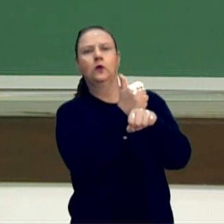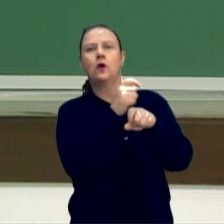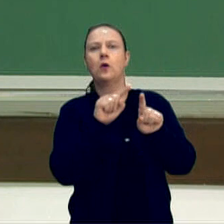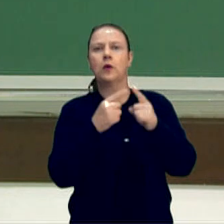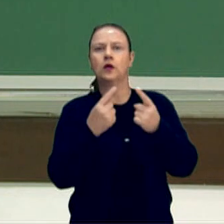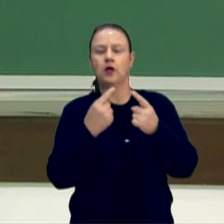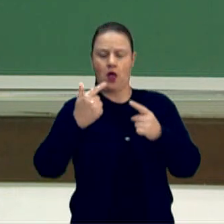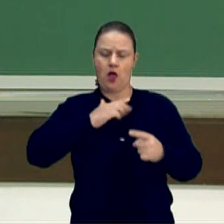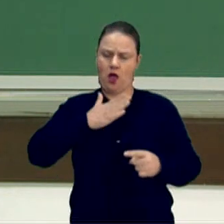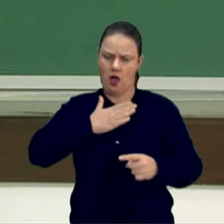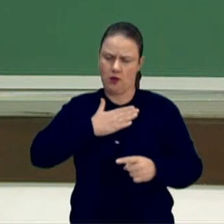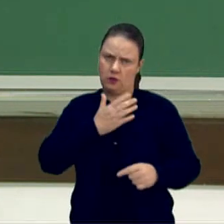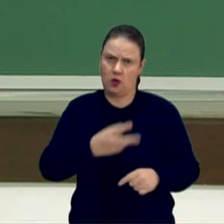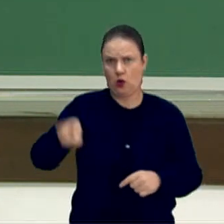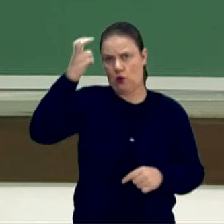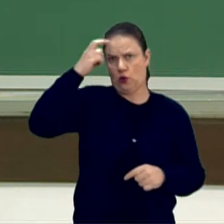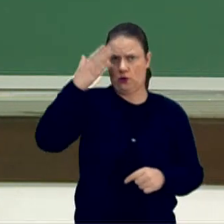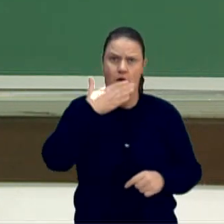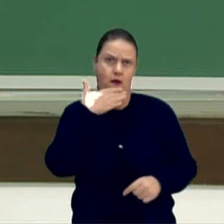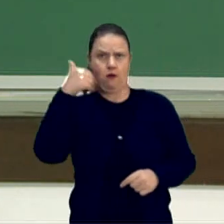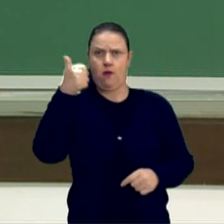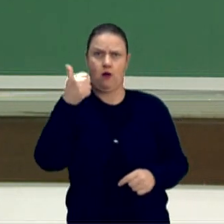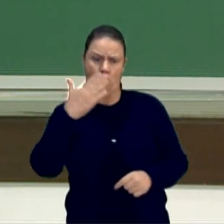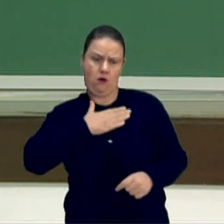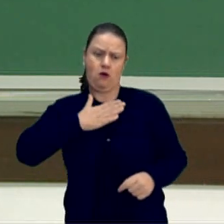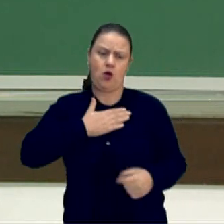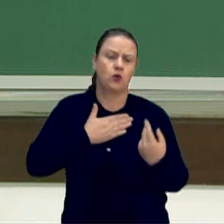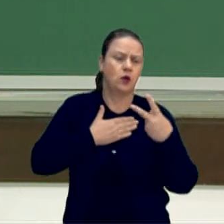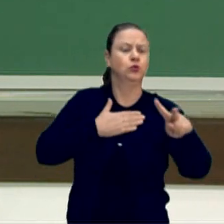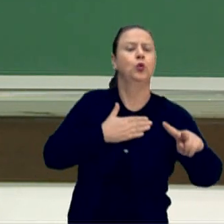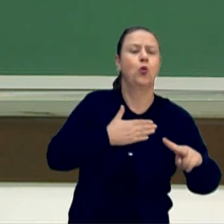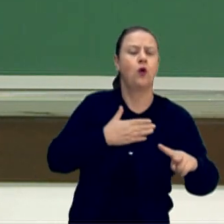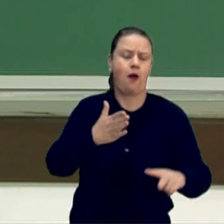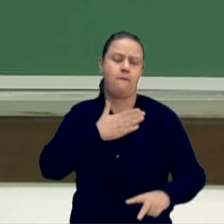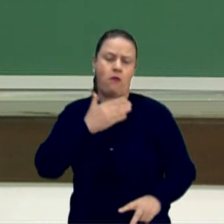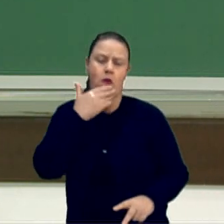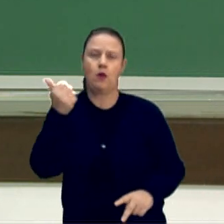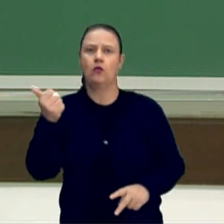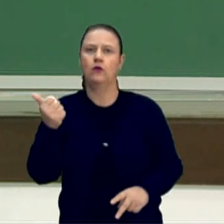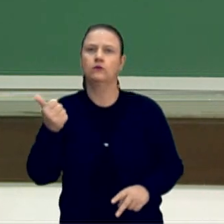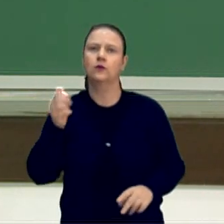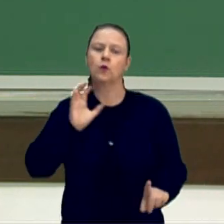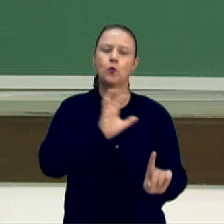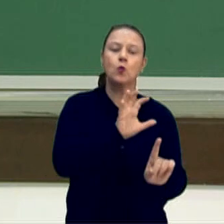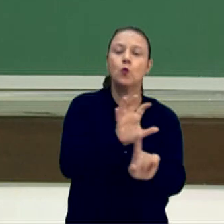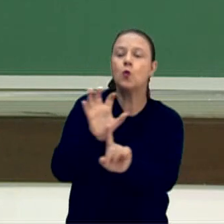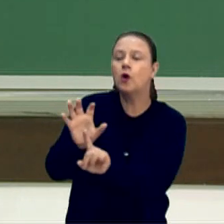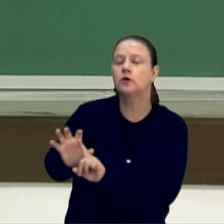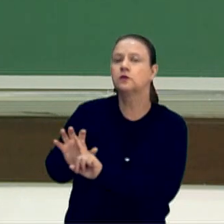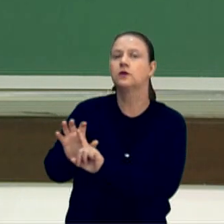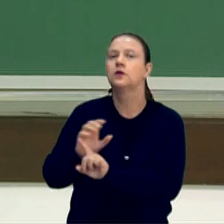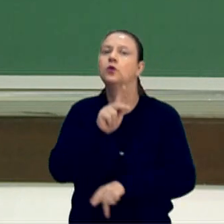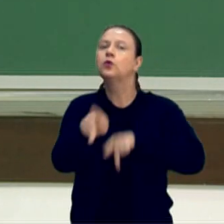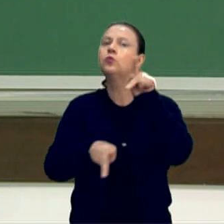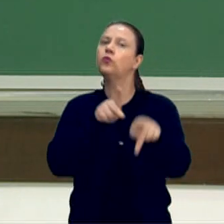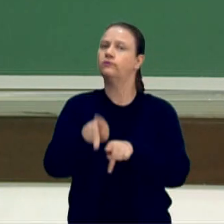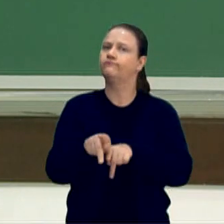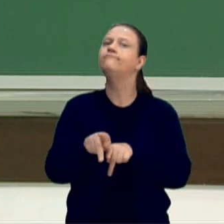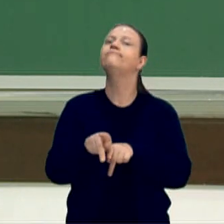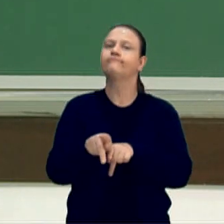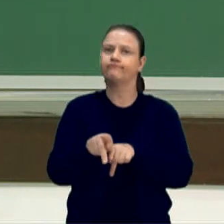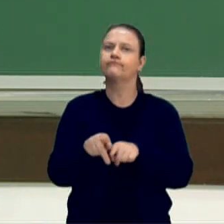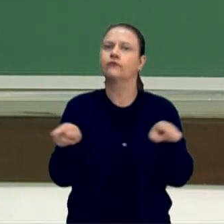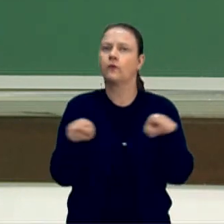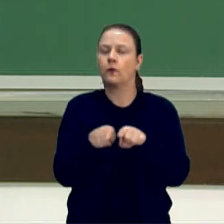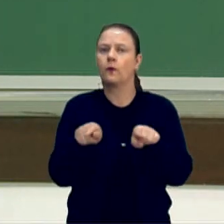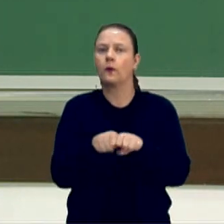sua cultura. E nisso, né, acaba influenciando o lado cultural de muitos desses outros